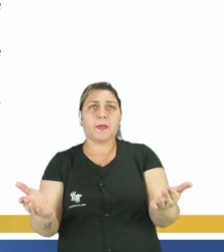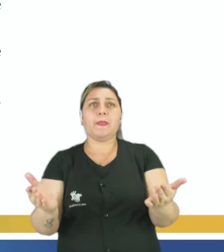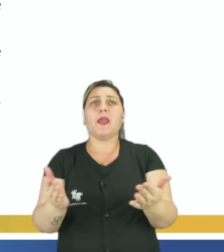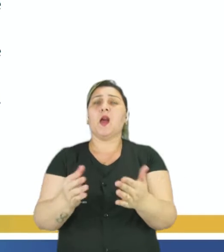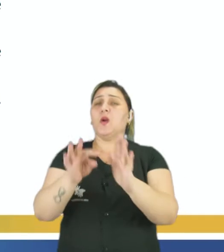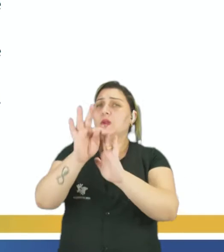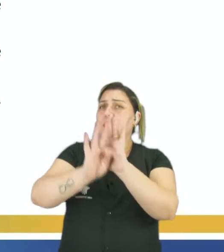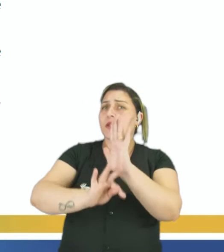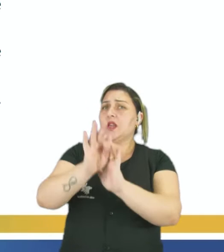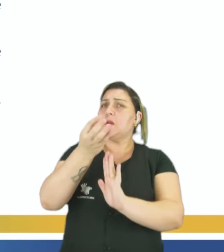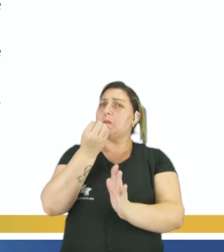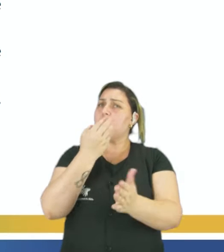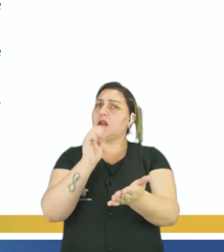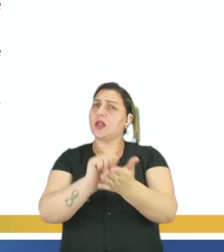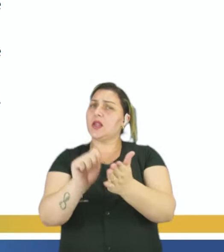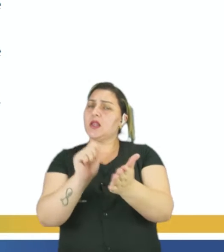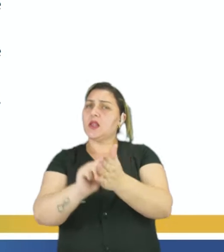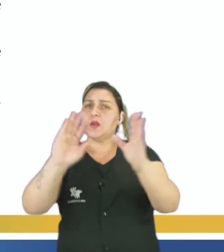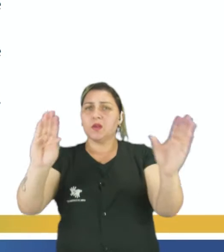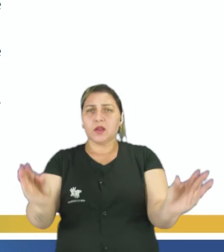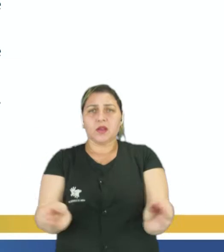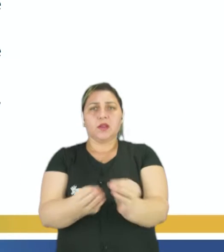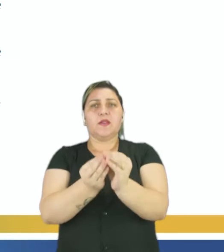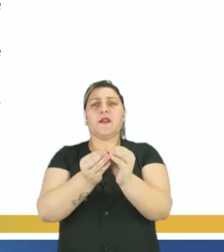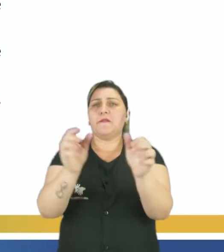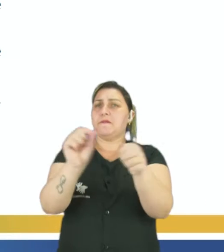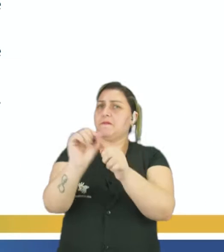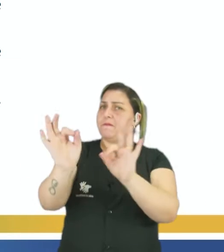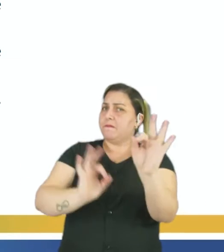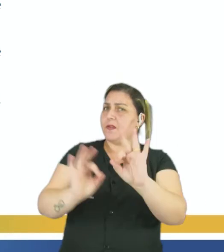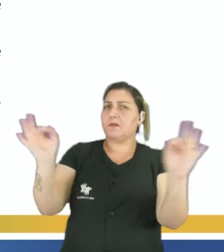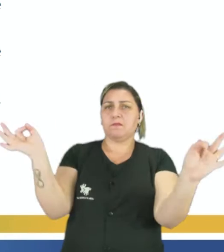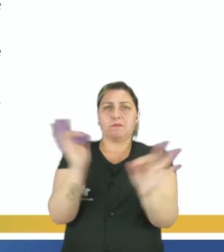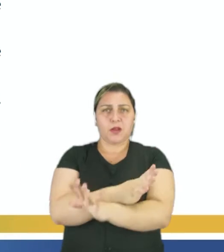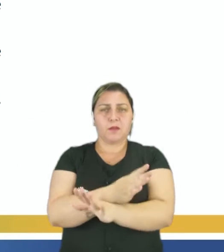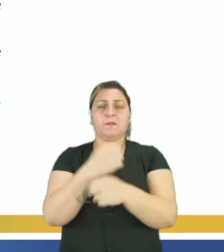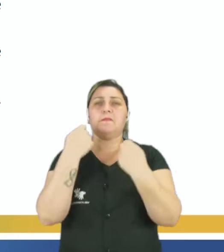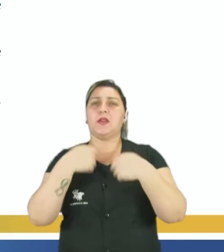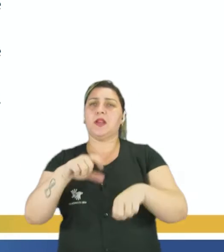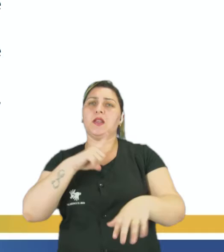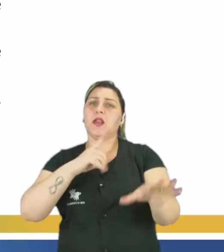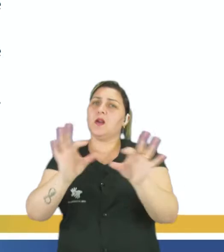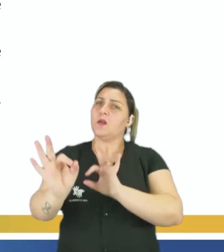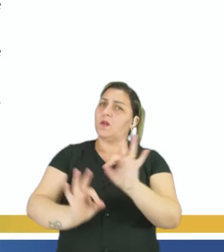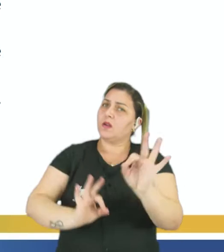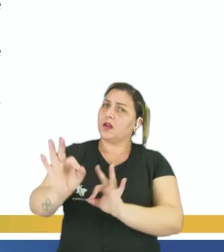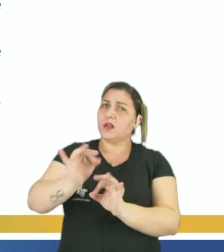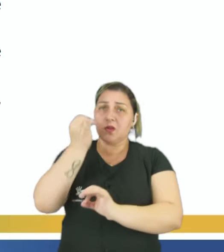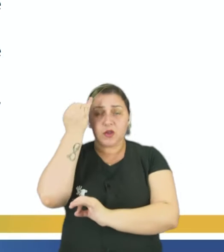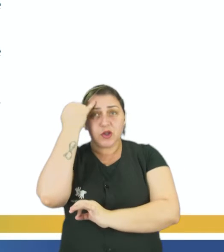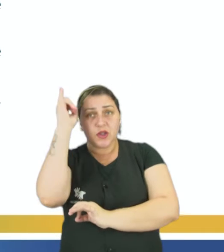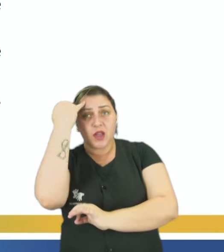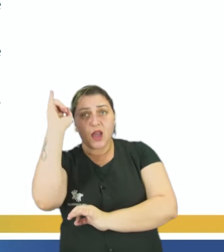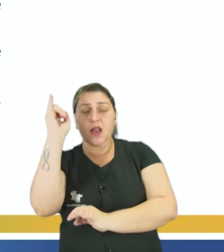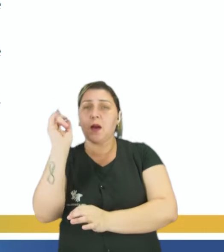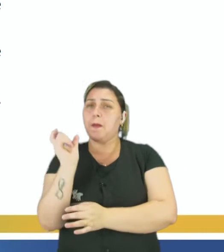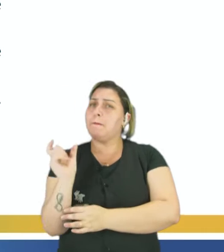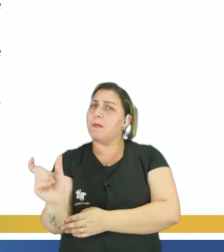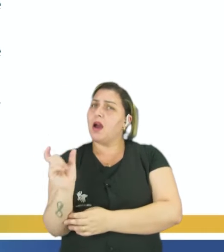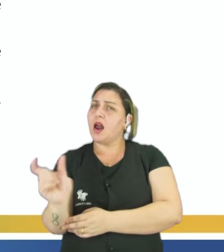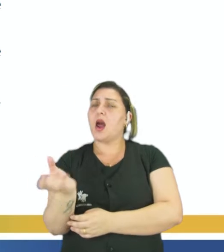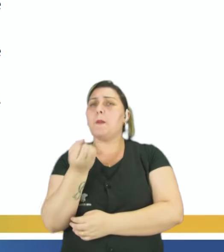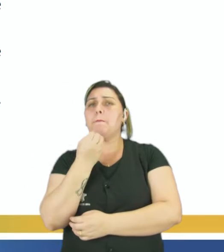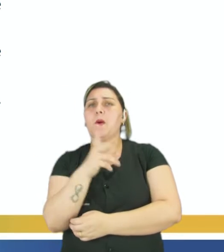um texto bem escrito, uma resenha bem feita, ela tem que ter organização de ideias. Uma palavra que um